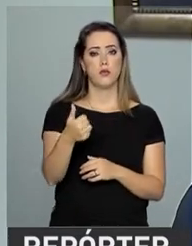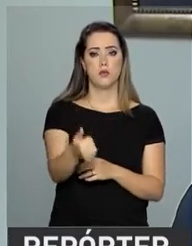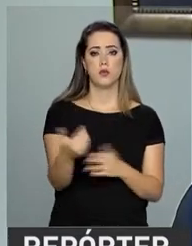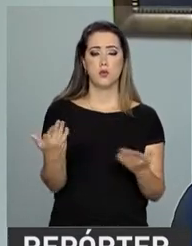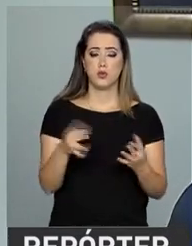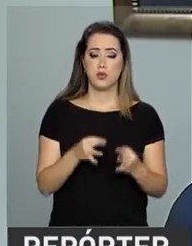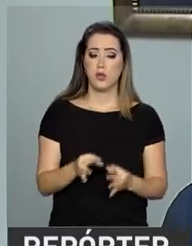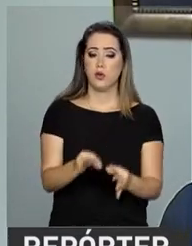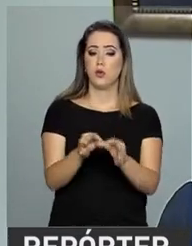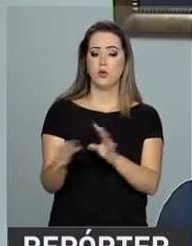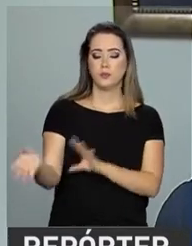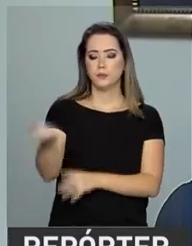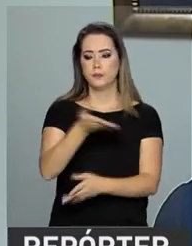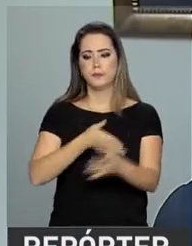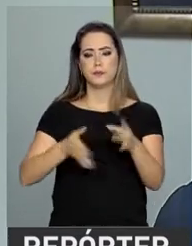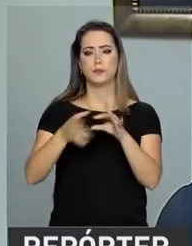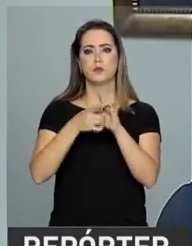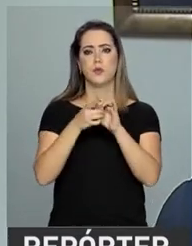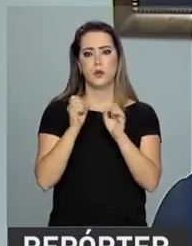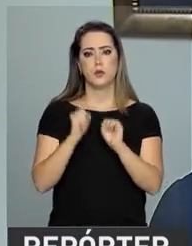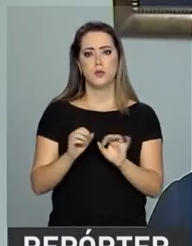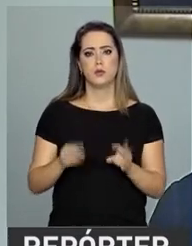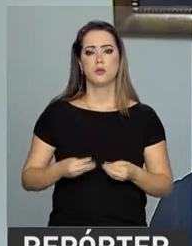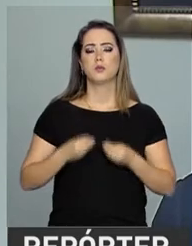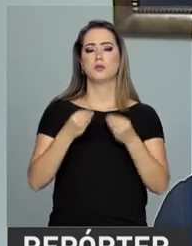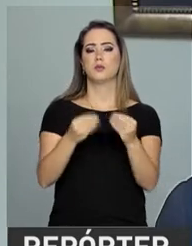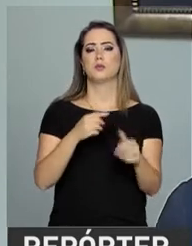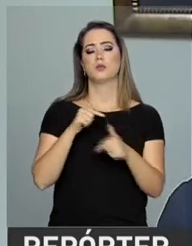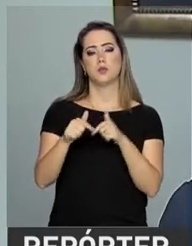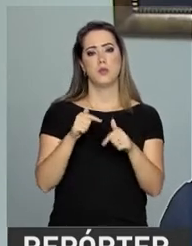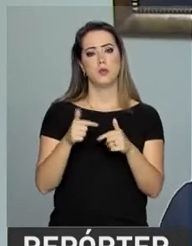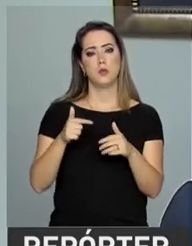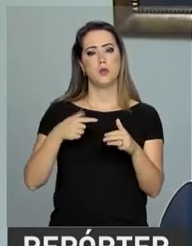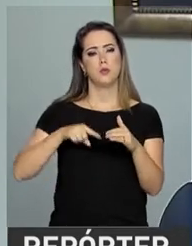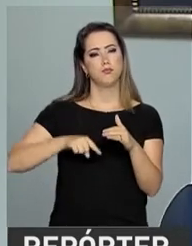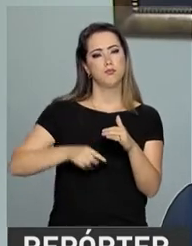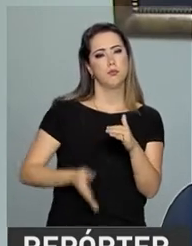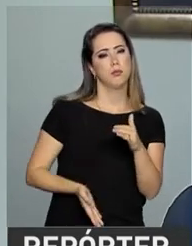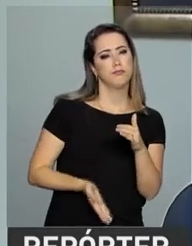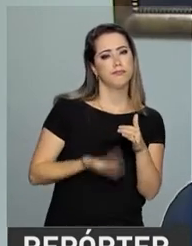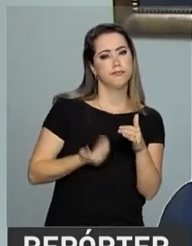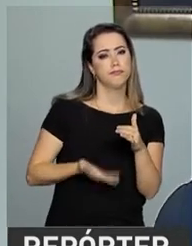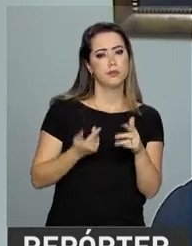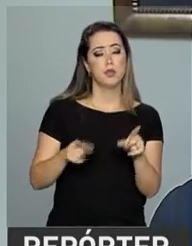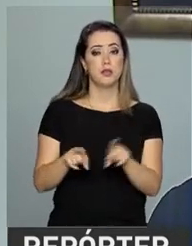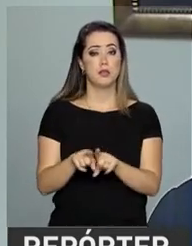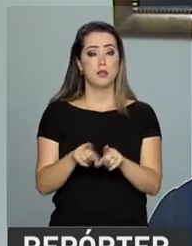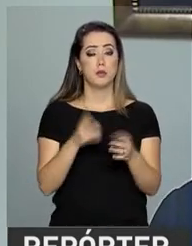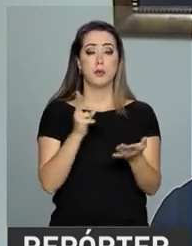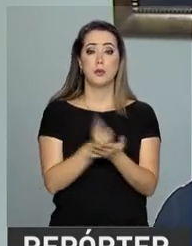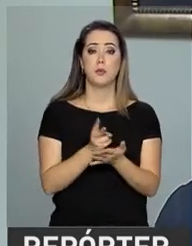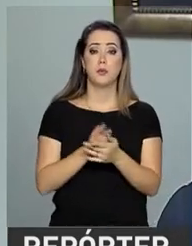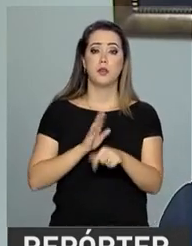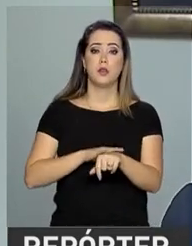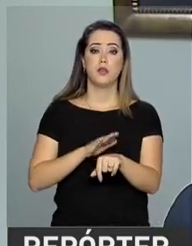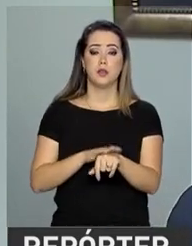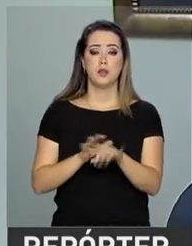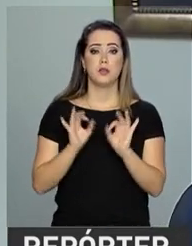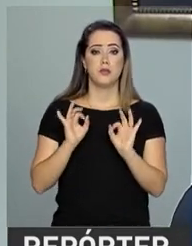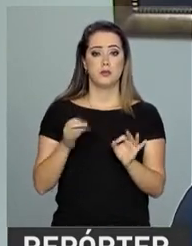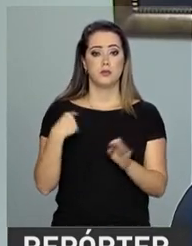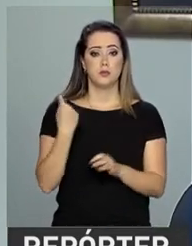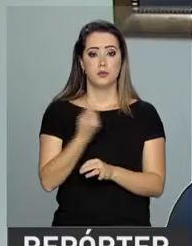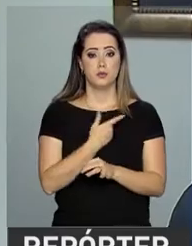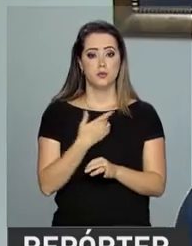recursos para que nós possamos garantir a atividade da mineração e ao mesmo tempo ou robustez no